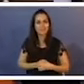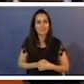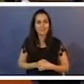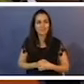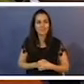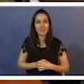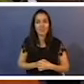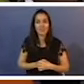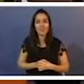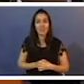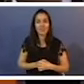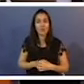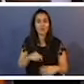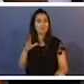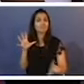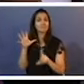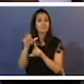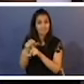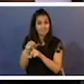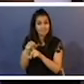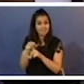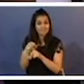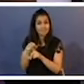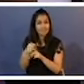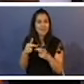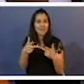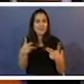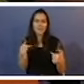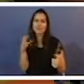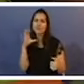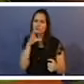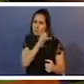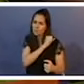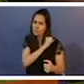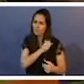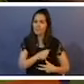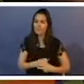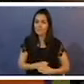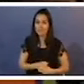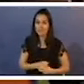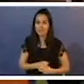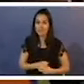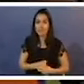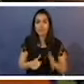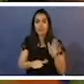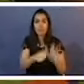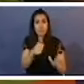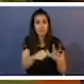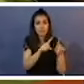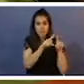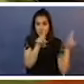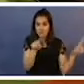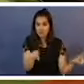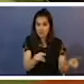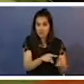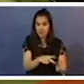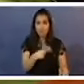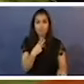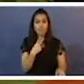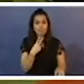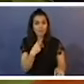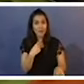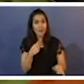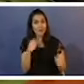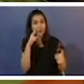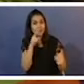ou seja os predadores é uma questão de sobrevivência então na primeira imagem nós podemos ver